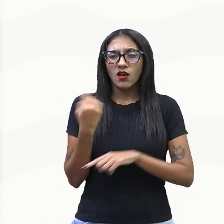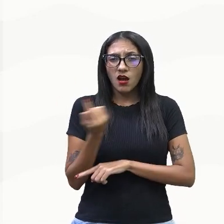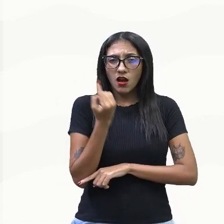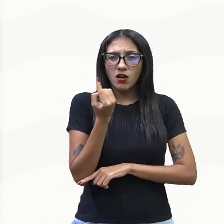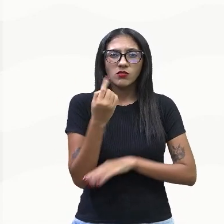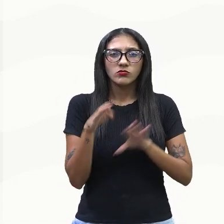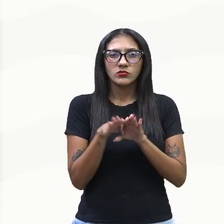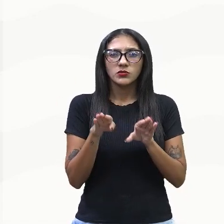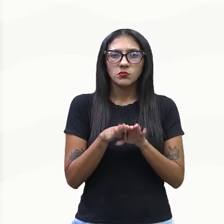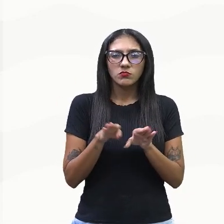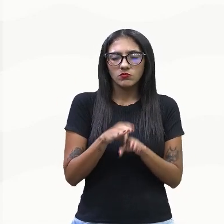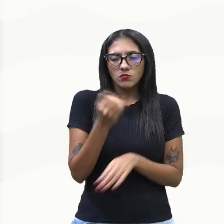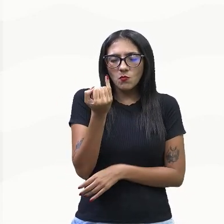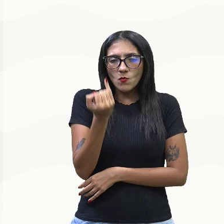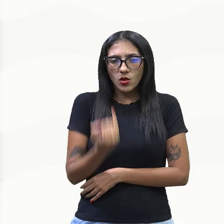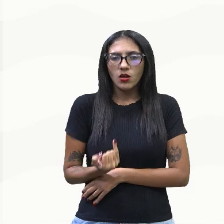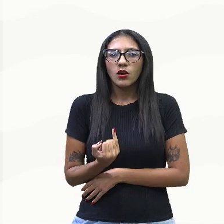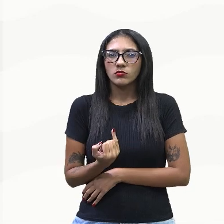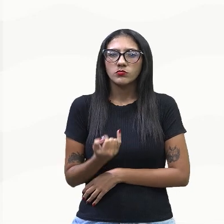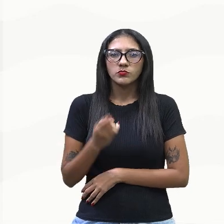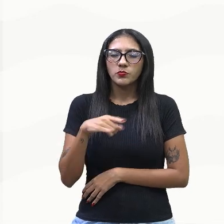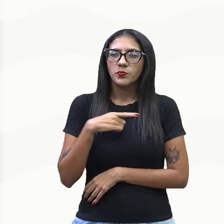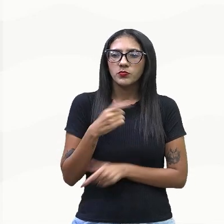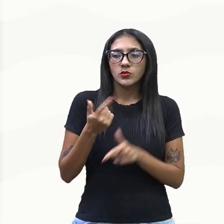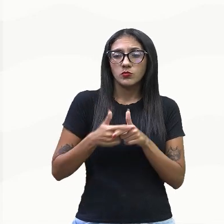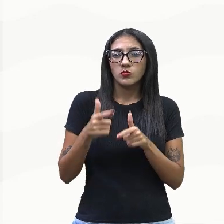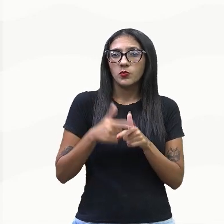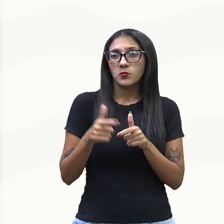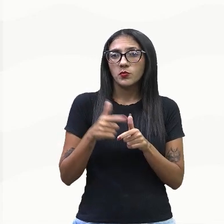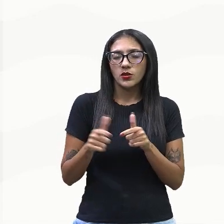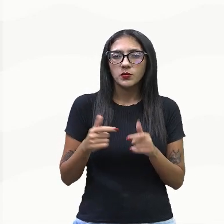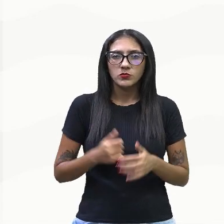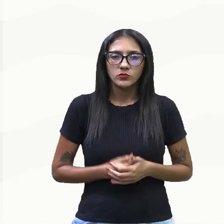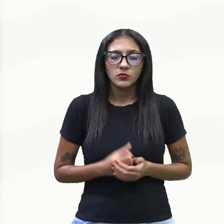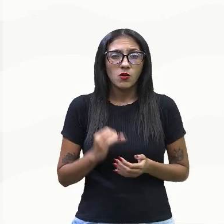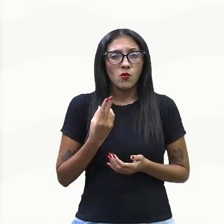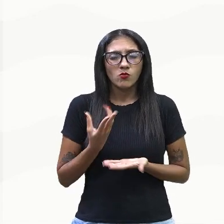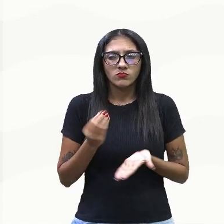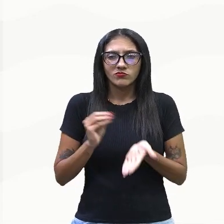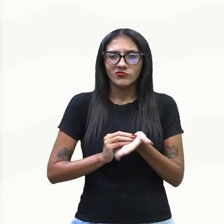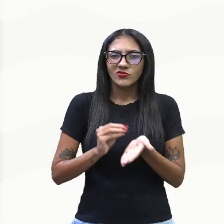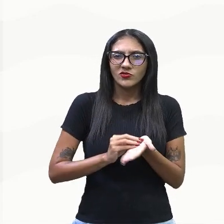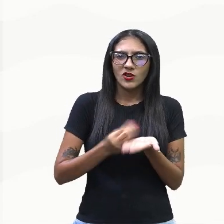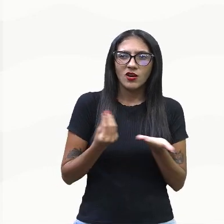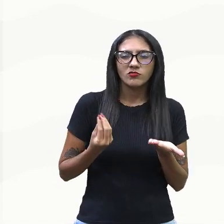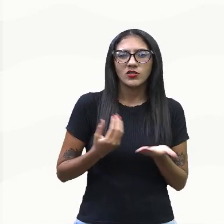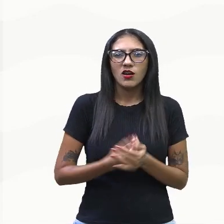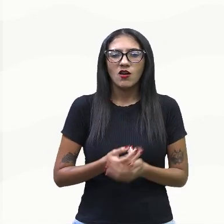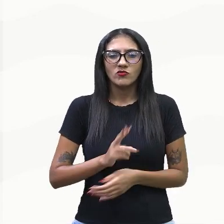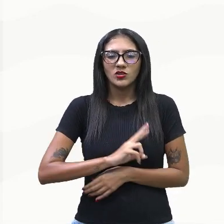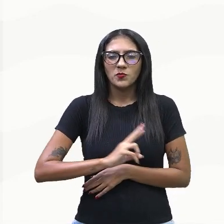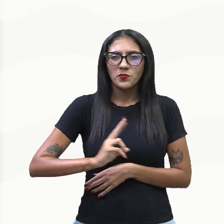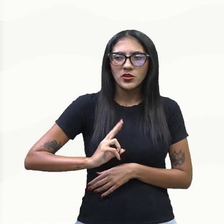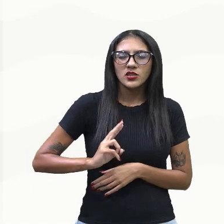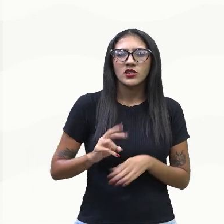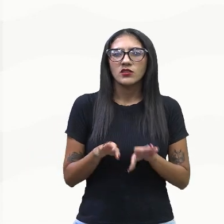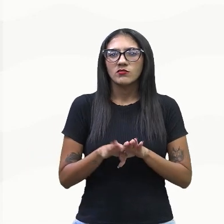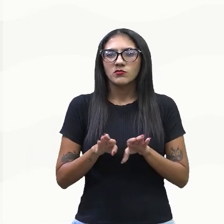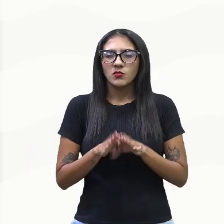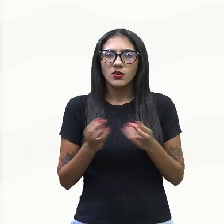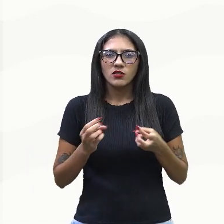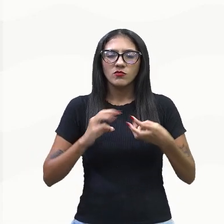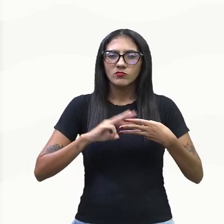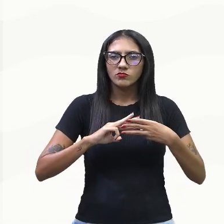magra e está no baixo peso, está com problema sério. Ou ela está faltando cálcio nos ossos, está faltando massa muscular, é